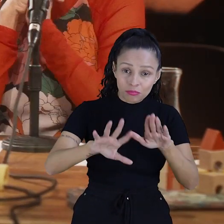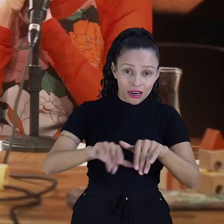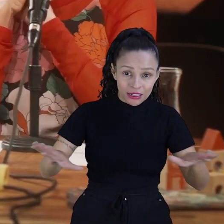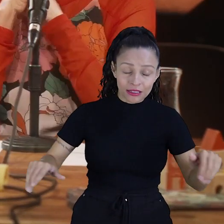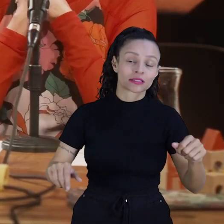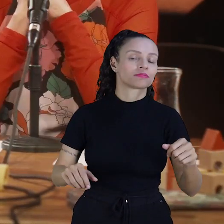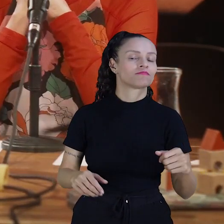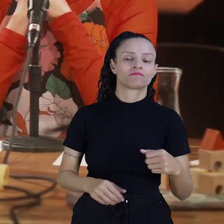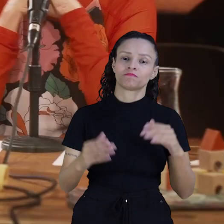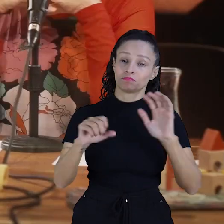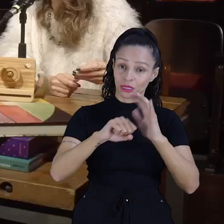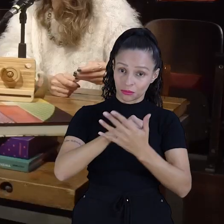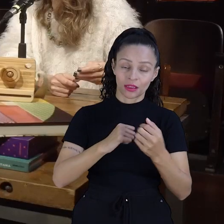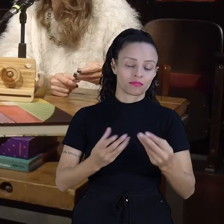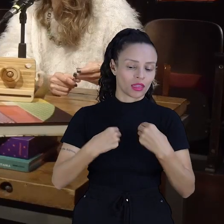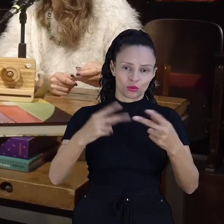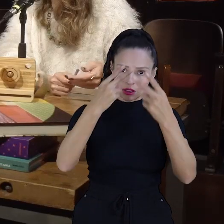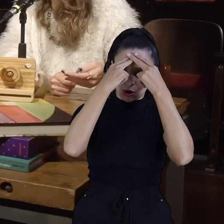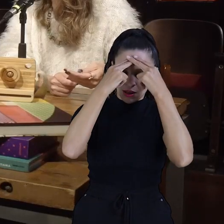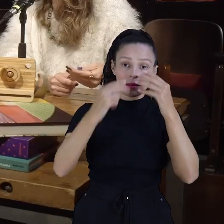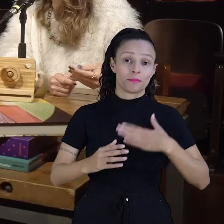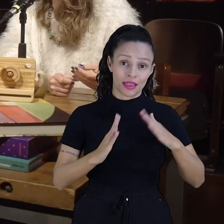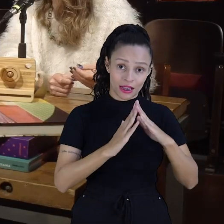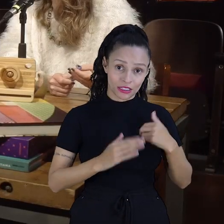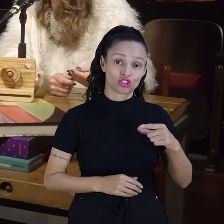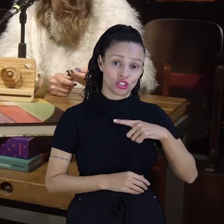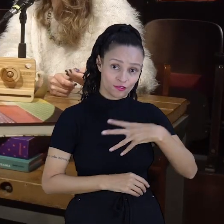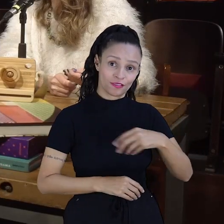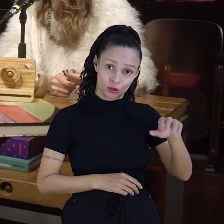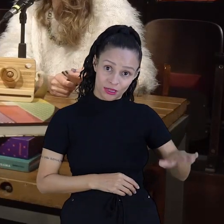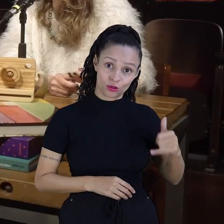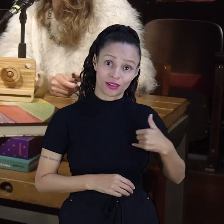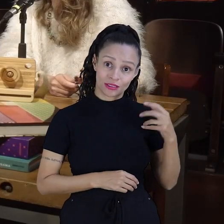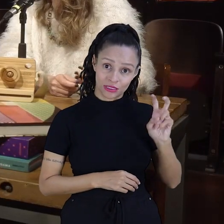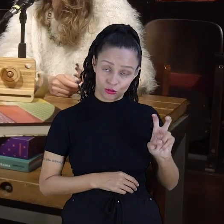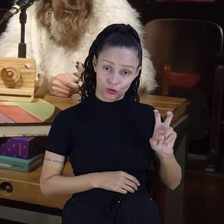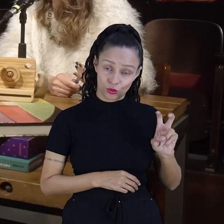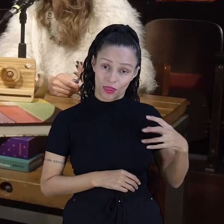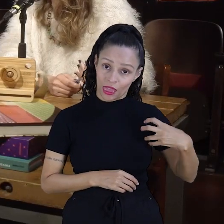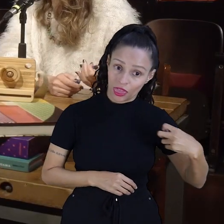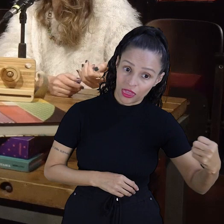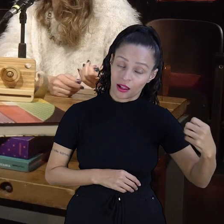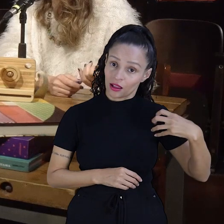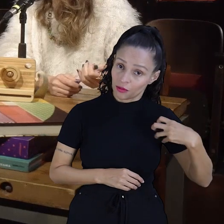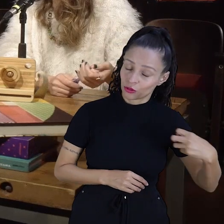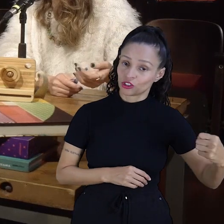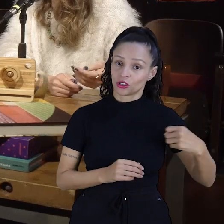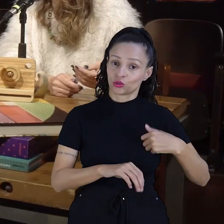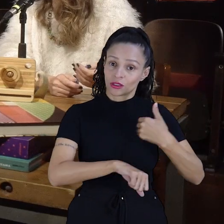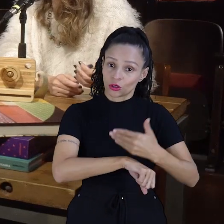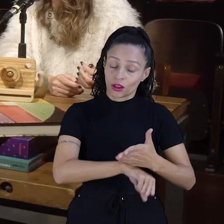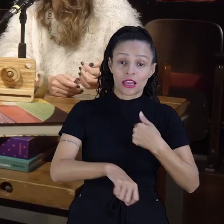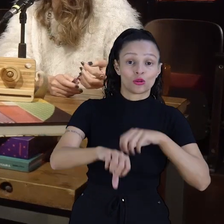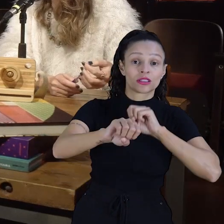algo que me traumatizou. Na minha casa, eu estava com um filho pequeno também, de 5 anos, me puxando aqui o vestido toda